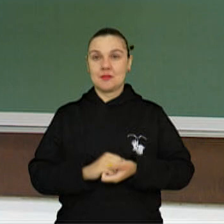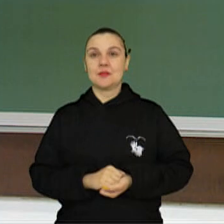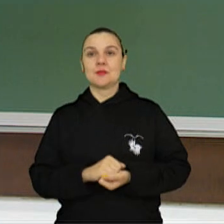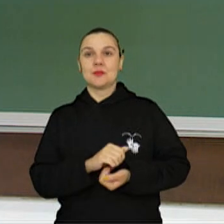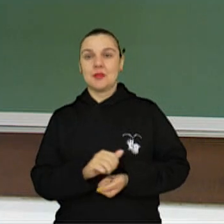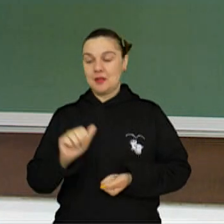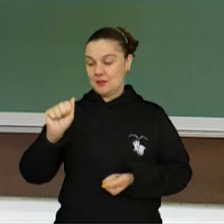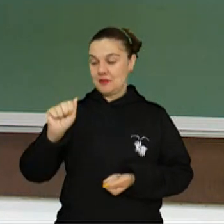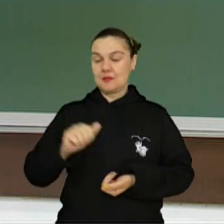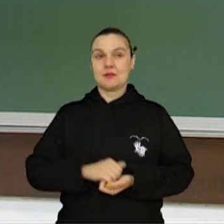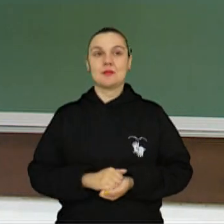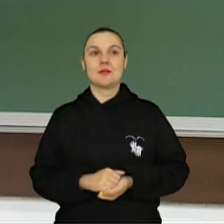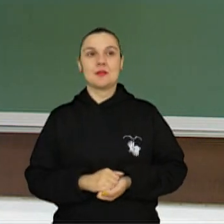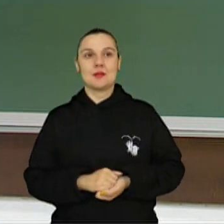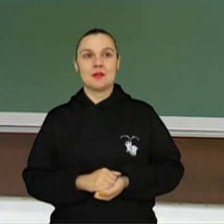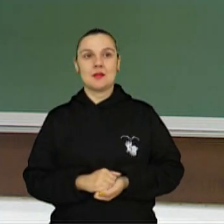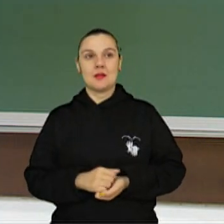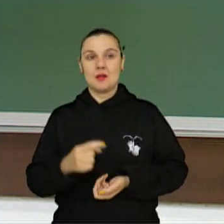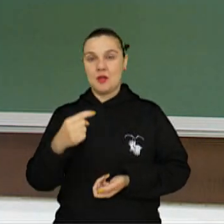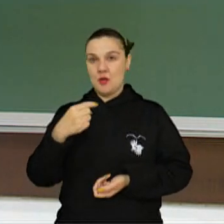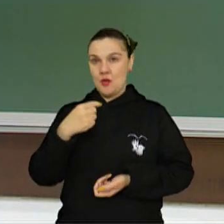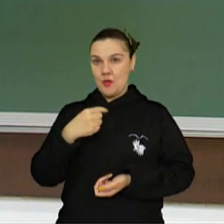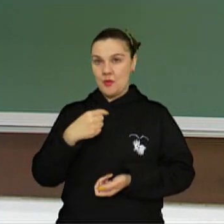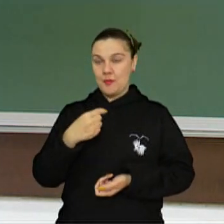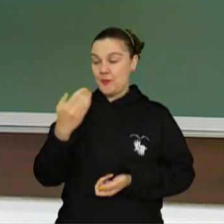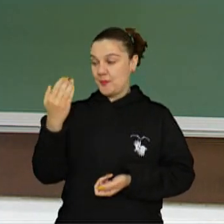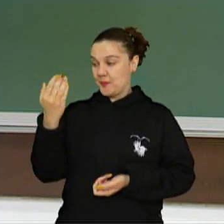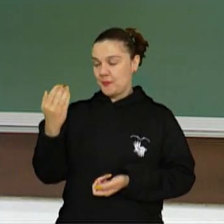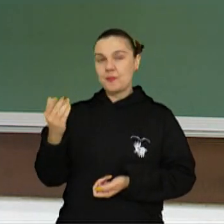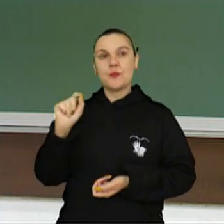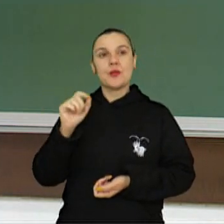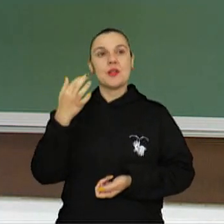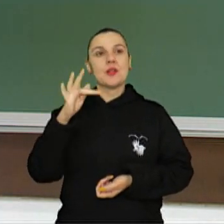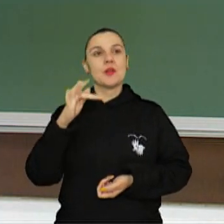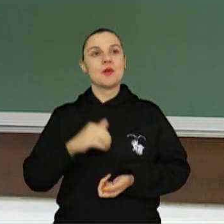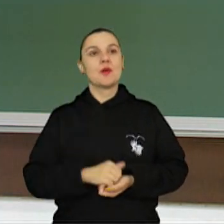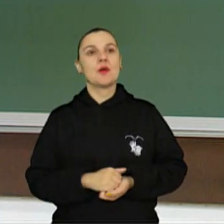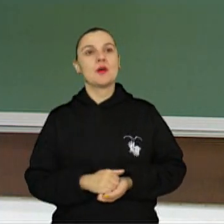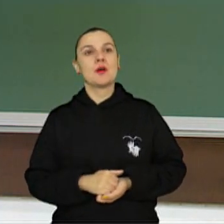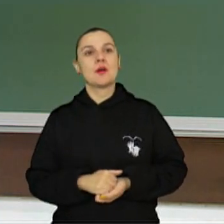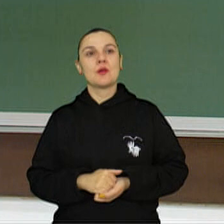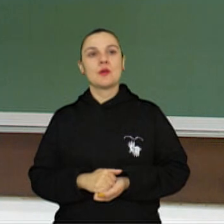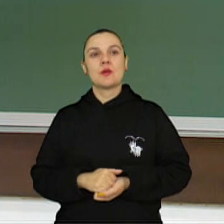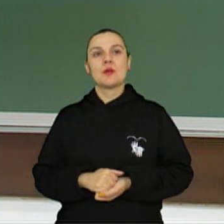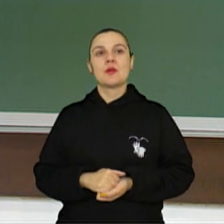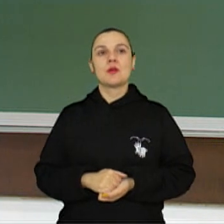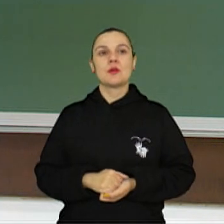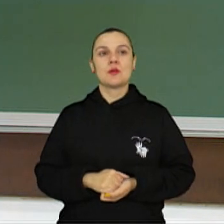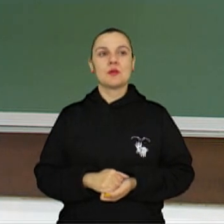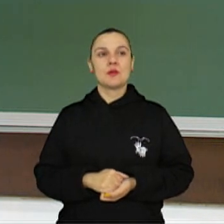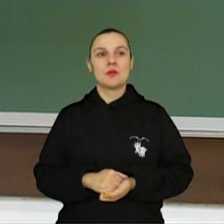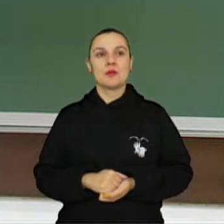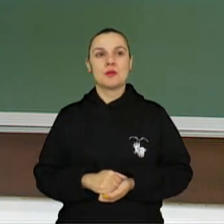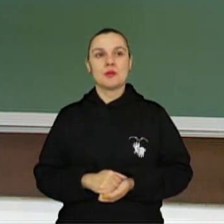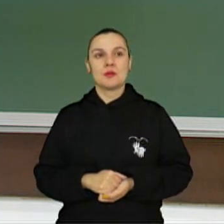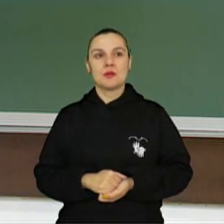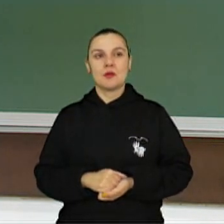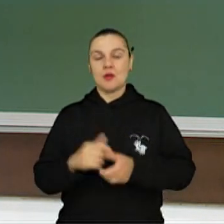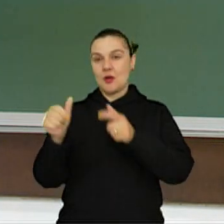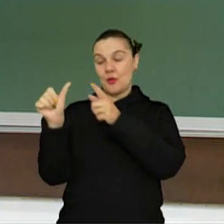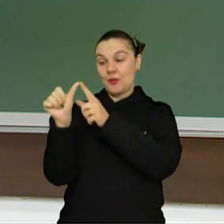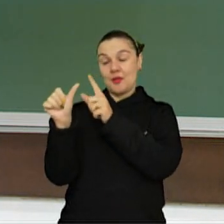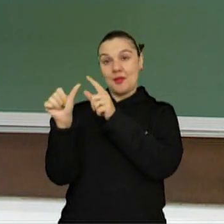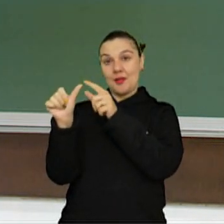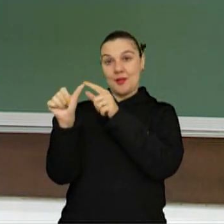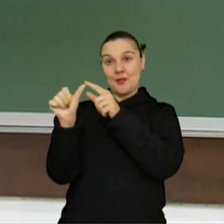alternativa A mim me el dedo gordo. O que está doendo? Qual que é a parte do corpo humano aqui? El dedo gordo, certo?